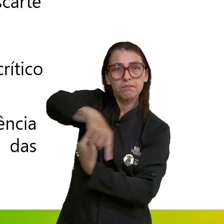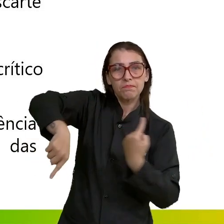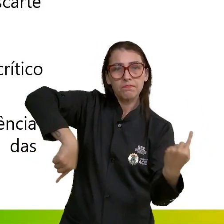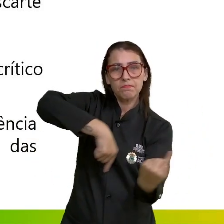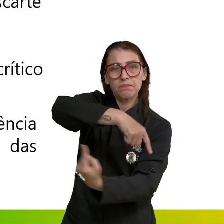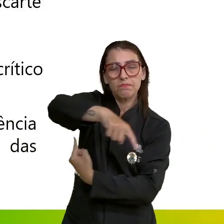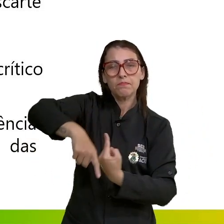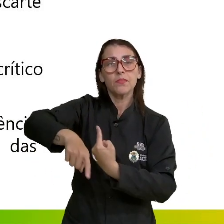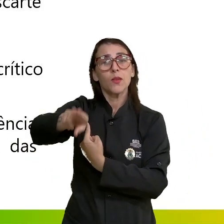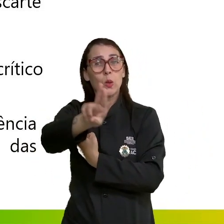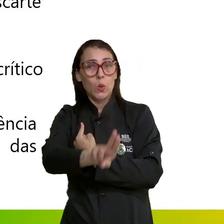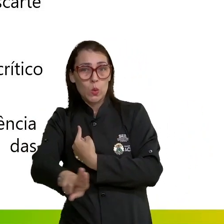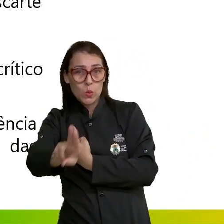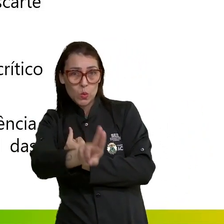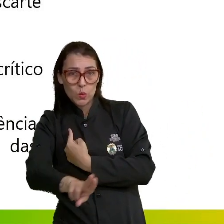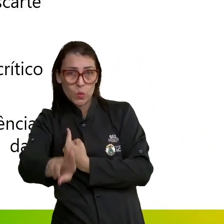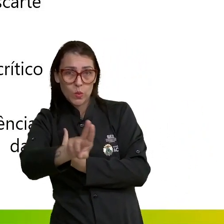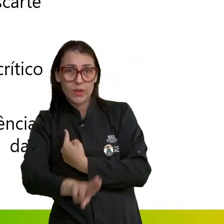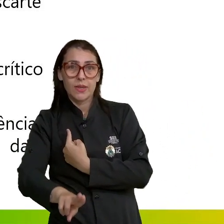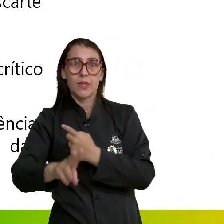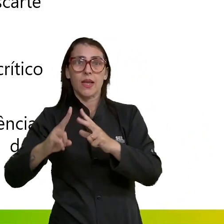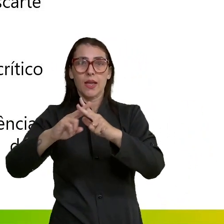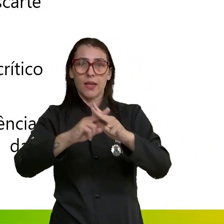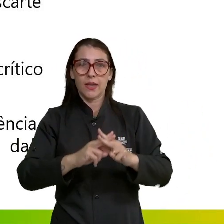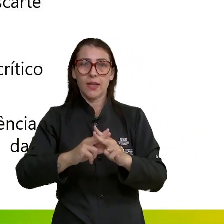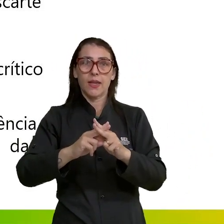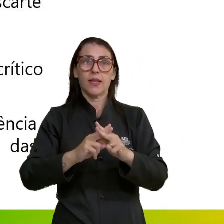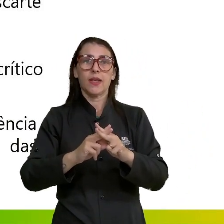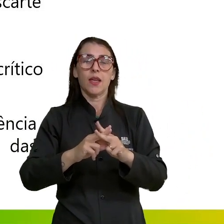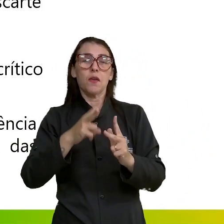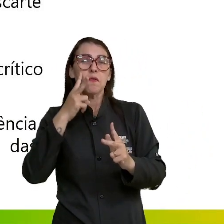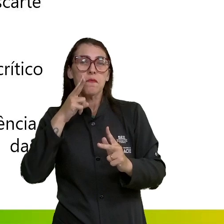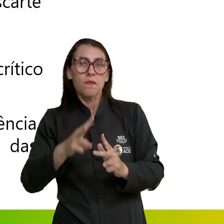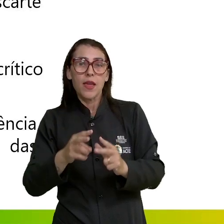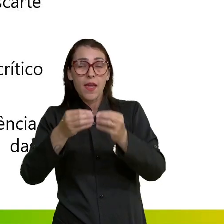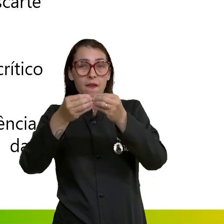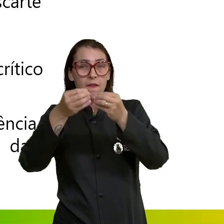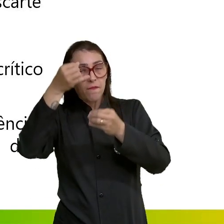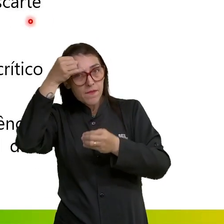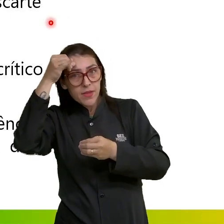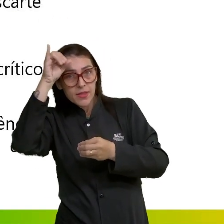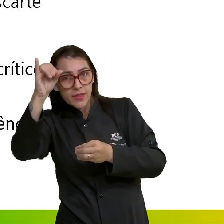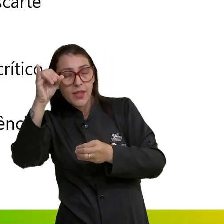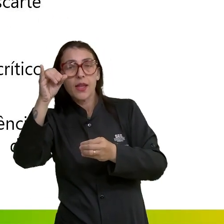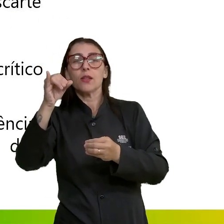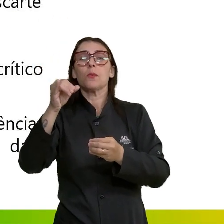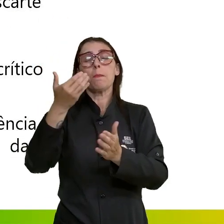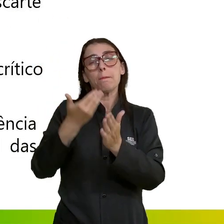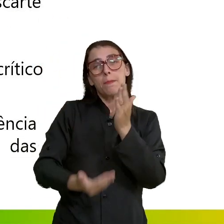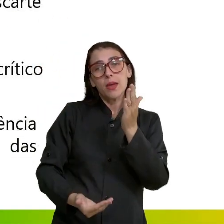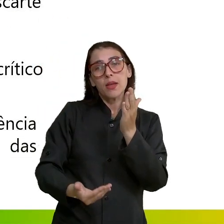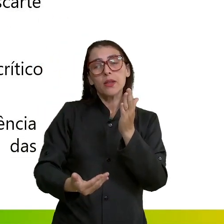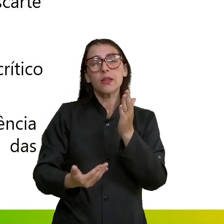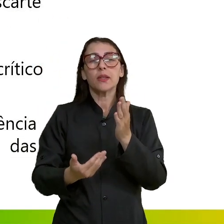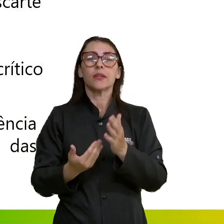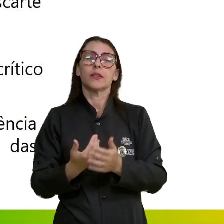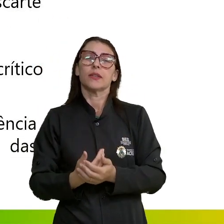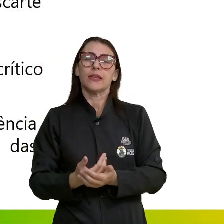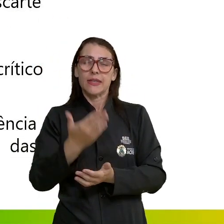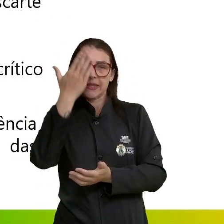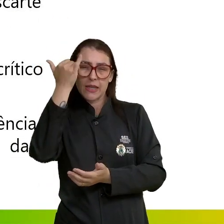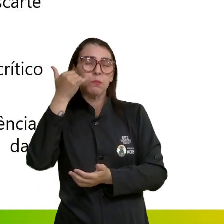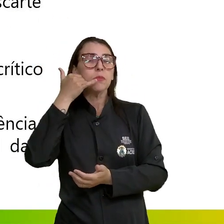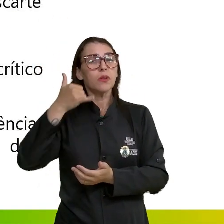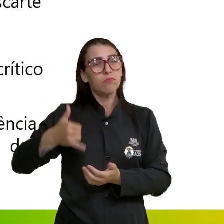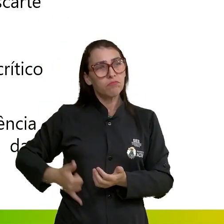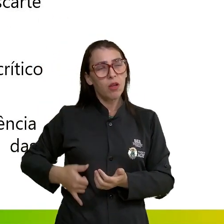ou seja, o que é isso? Reutilizar, reciclar e reparar, evitando descarte precoce. Sabe aquele celular